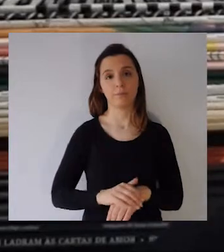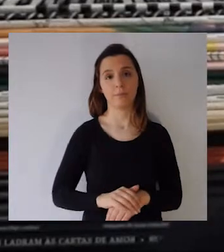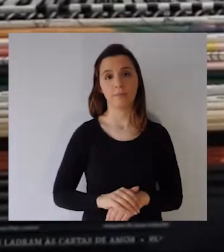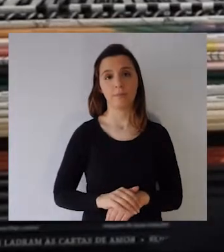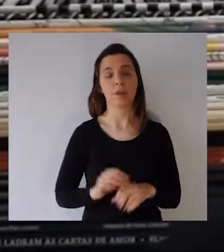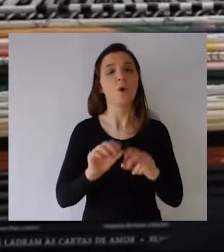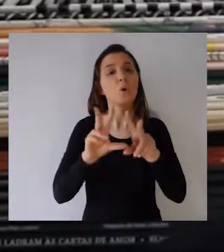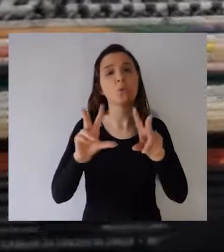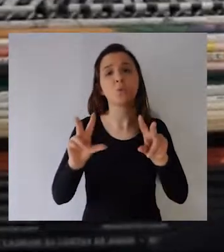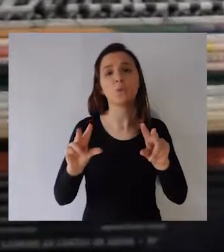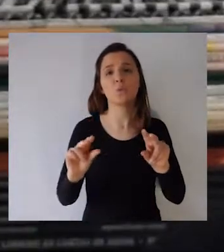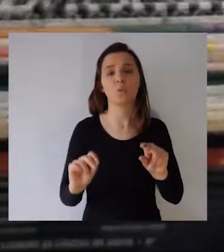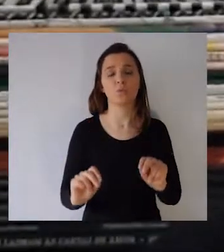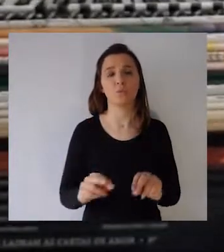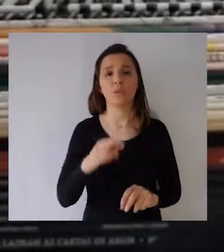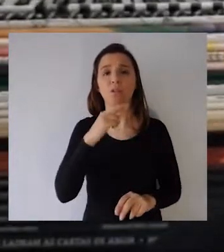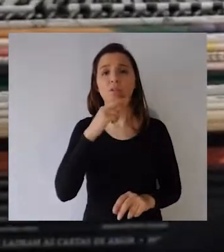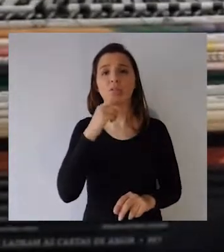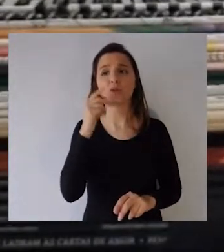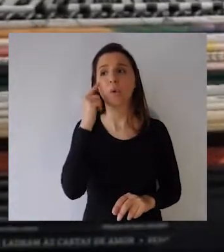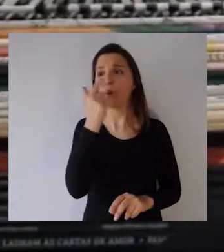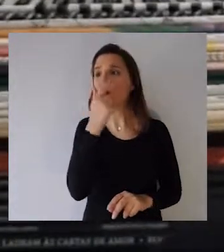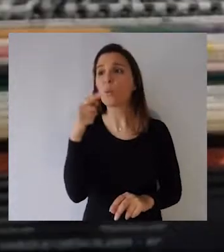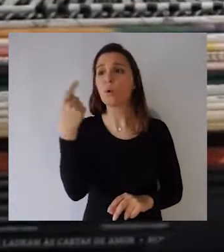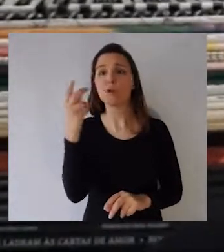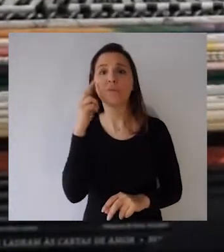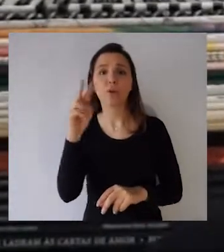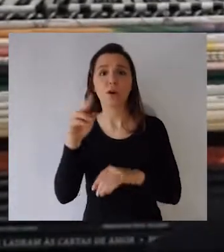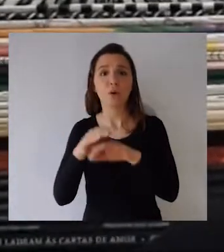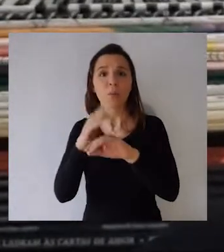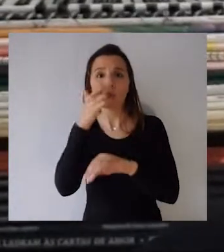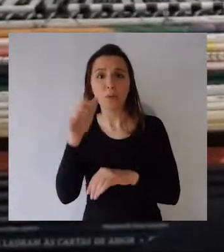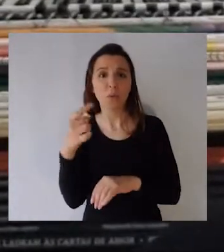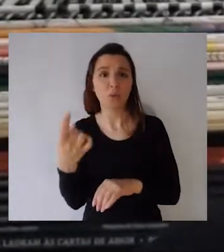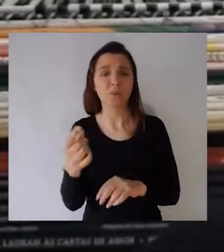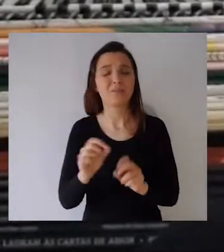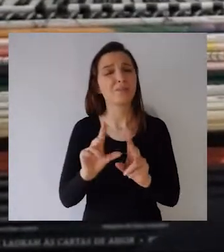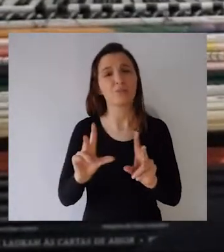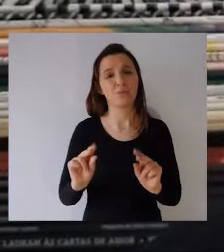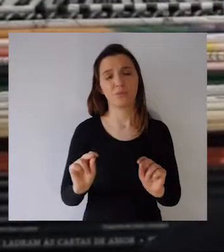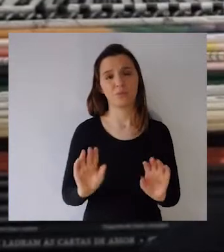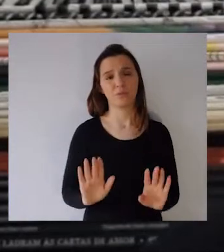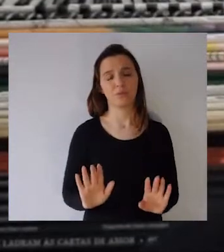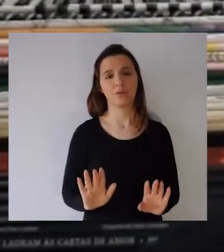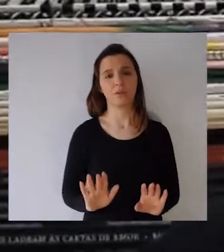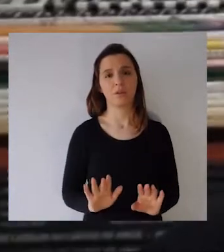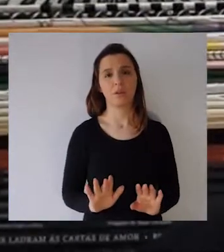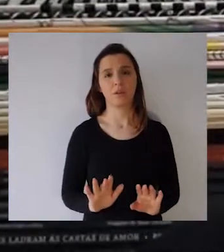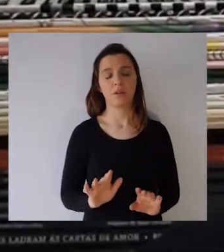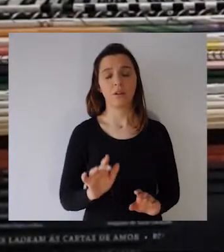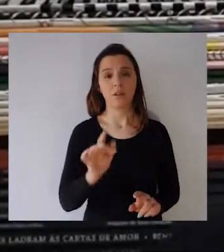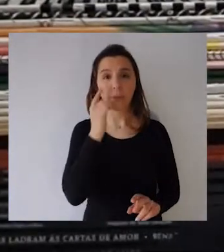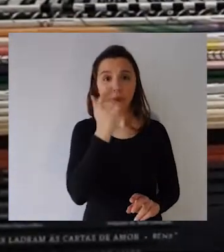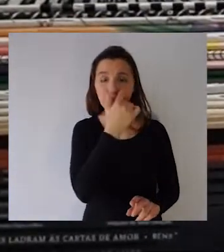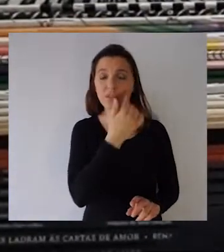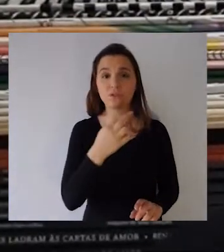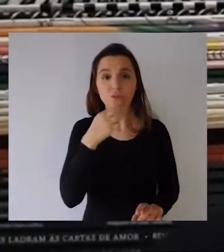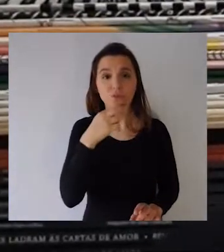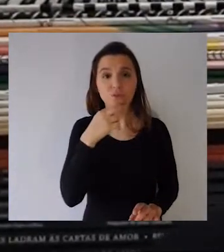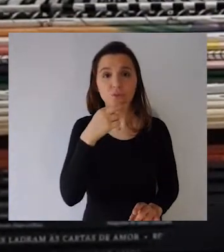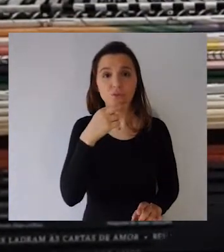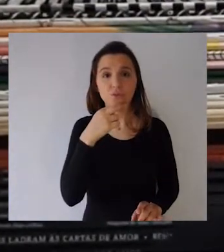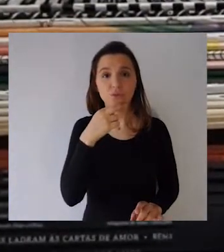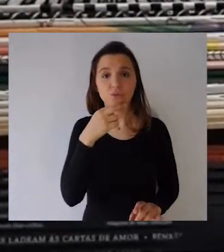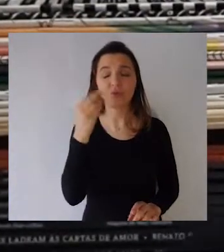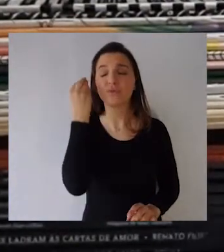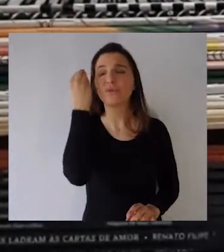que nunca tão tristes vistes outros nenhuns por ninguém. Tão tristes,